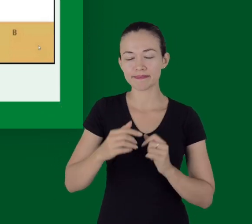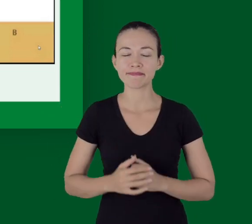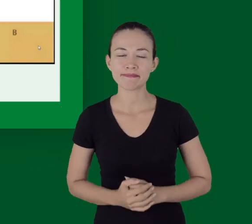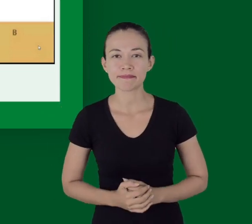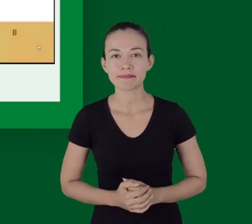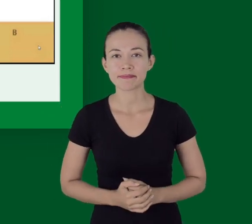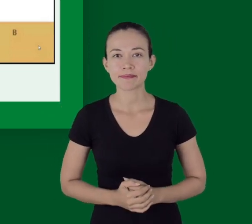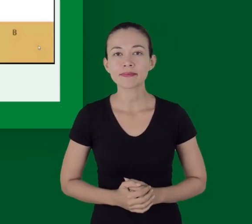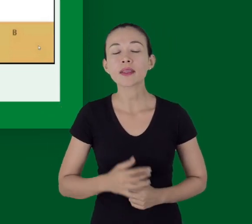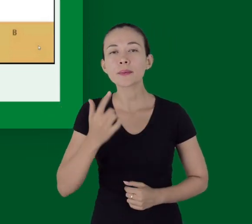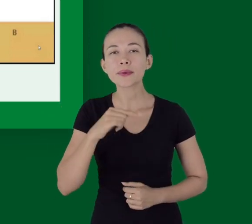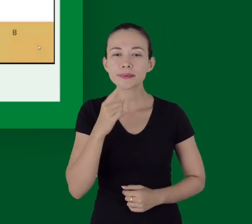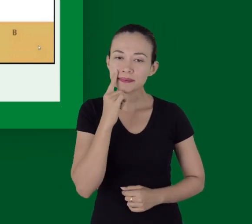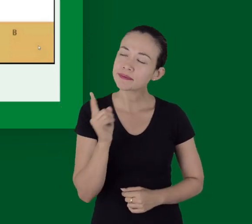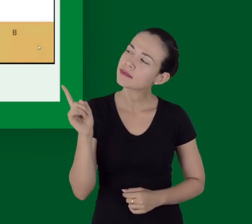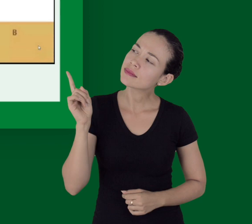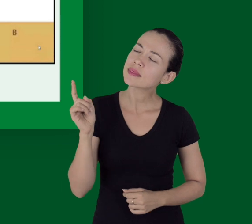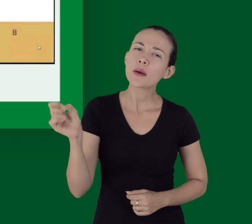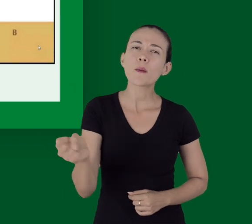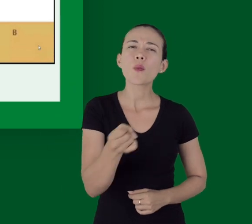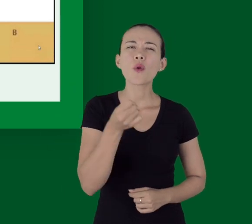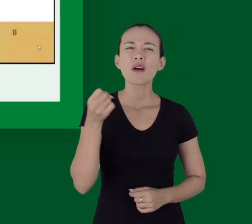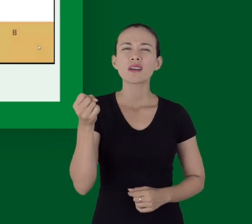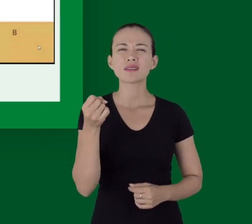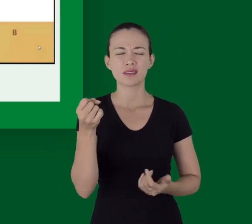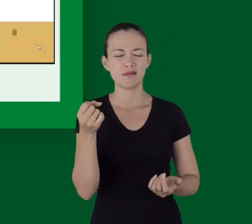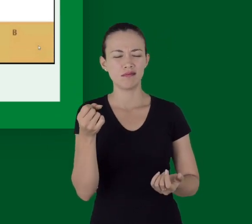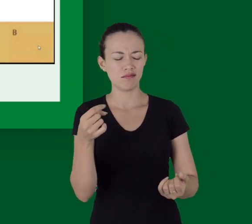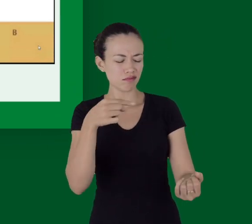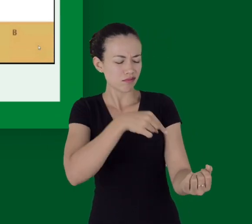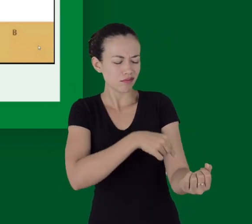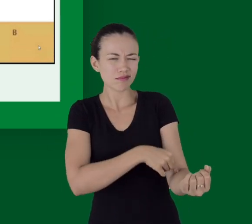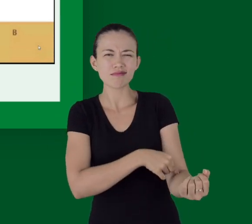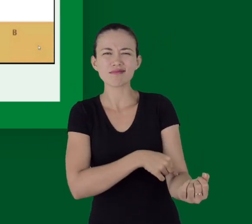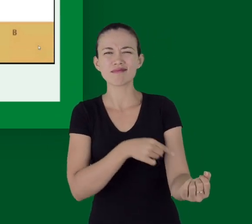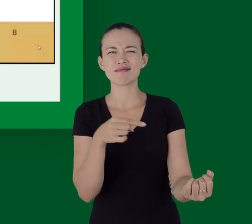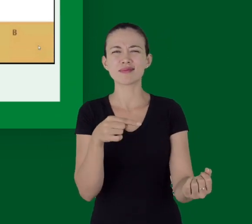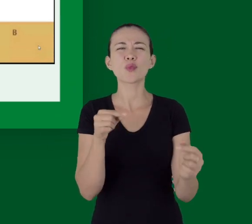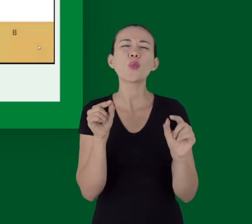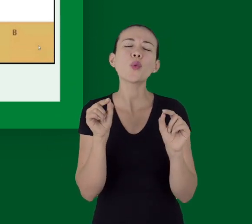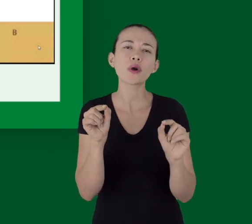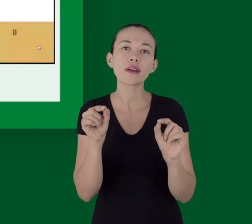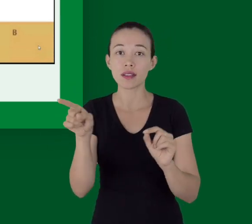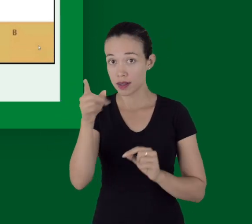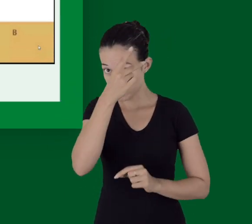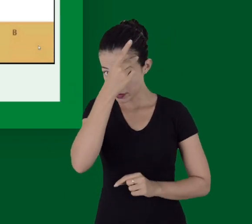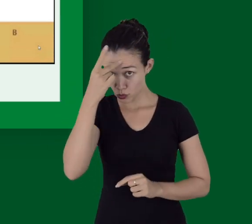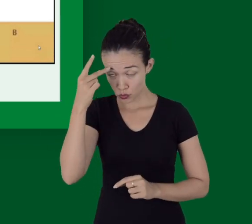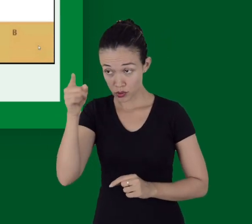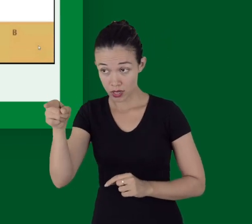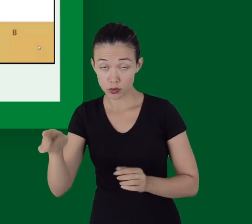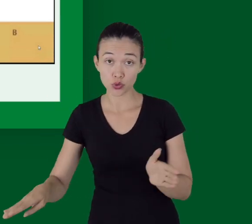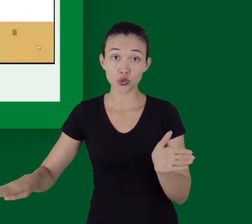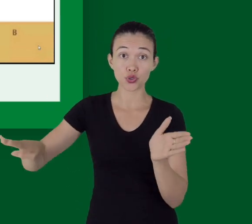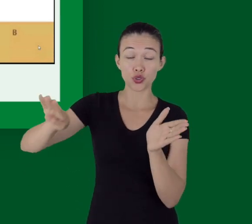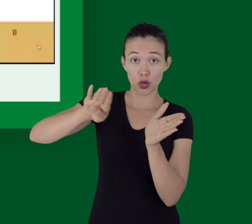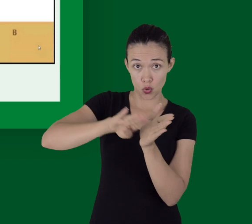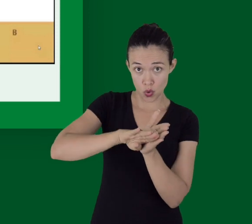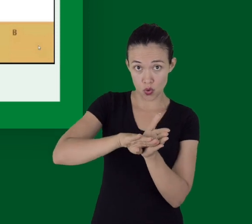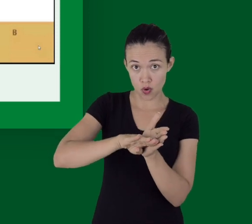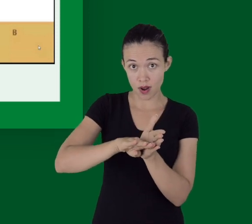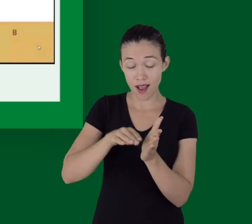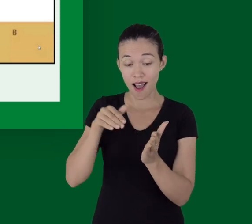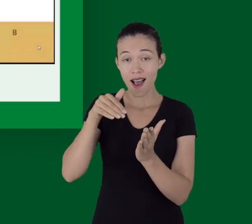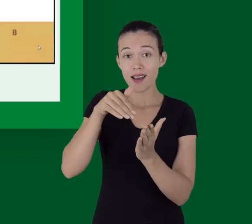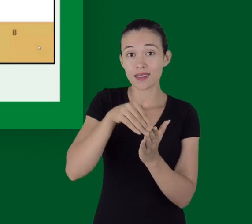Porta-agulha, o que é porta-agulha? É porta, ele chegar na porta, agulha, colocar a agulha para fazer a trombólise. Então,